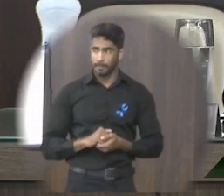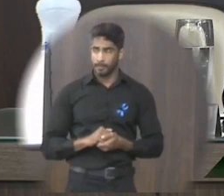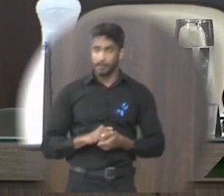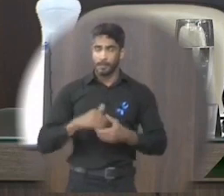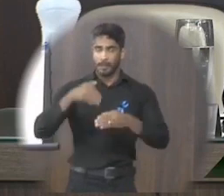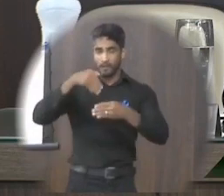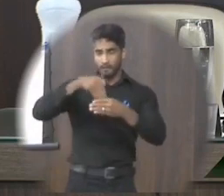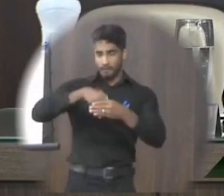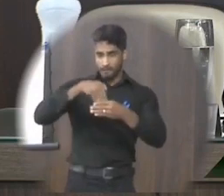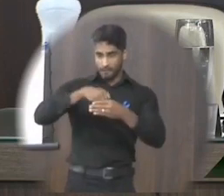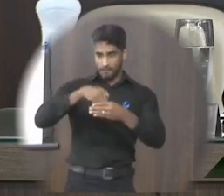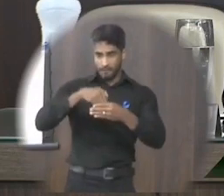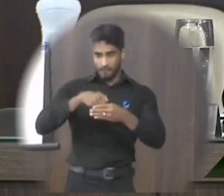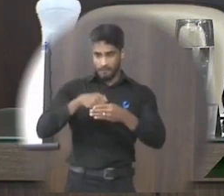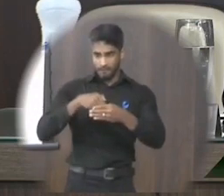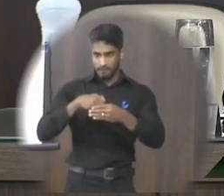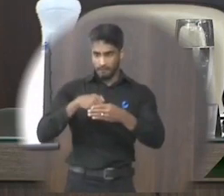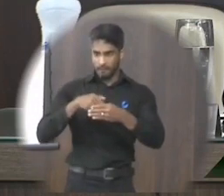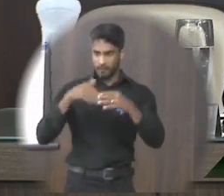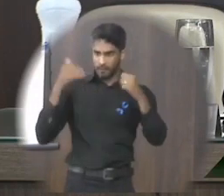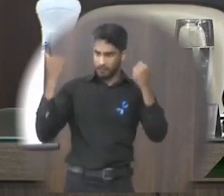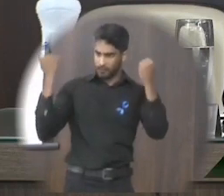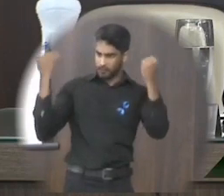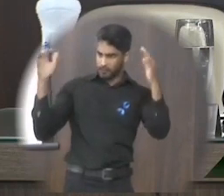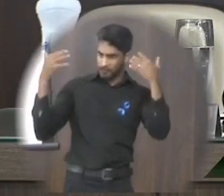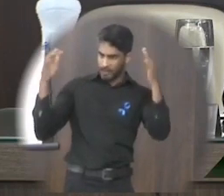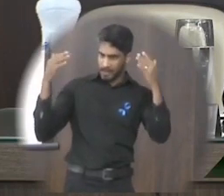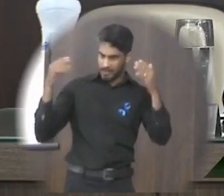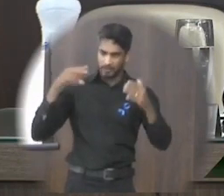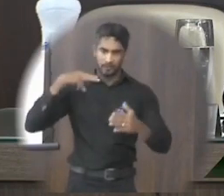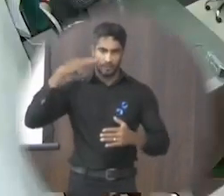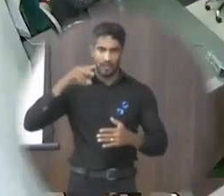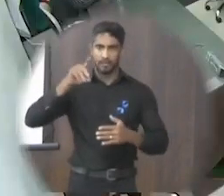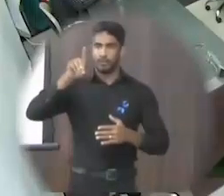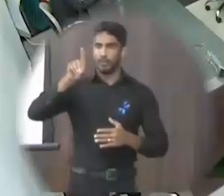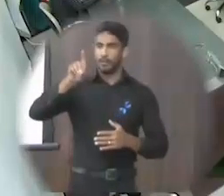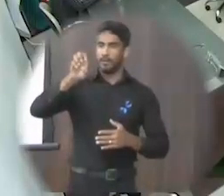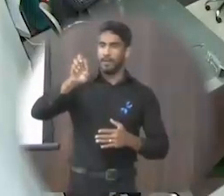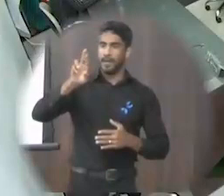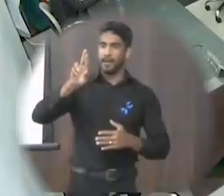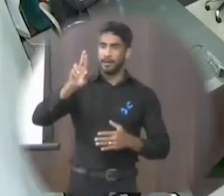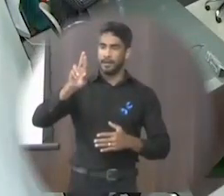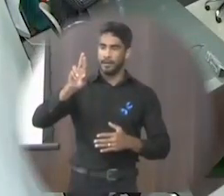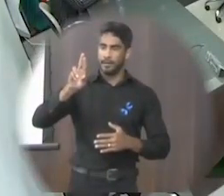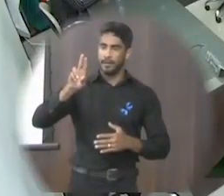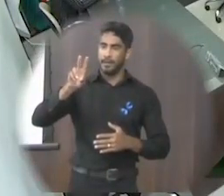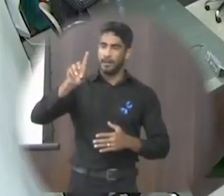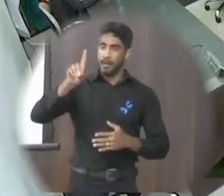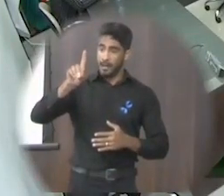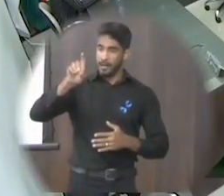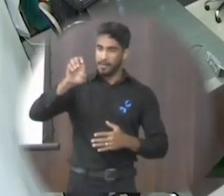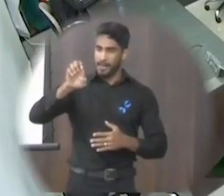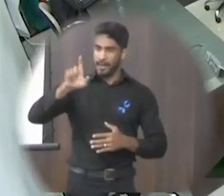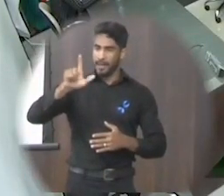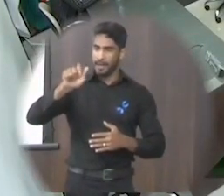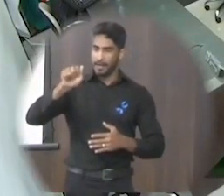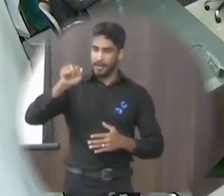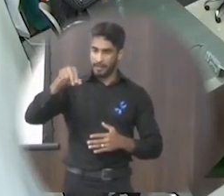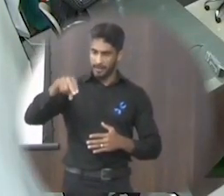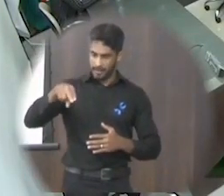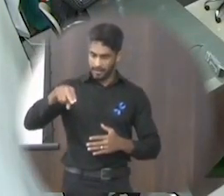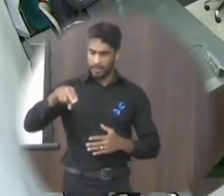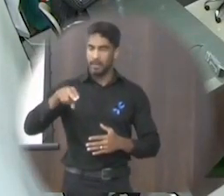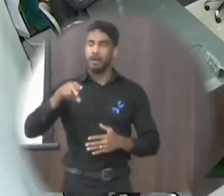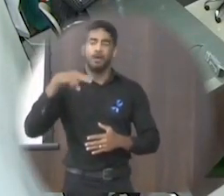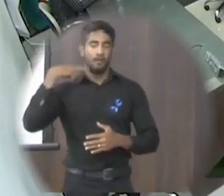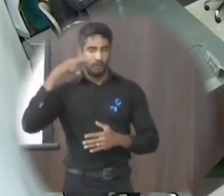voto de congratulação de autoria do vereador Derlan Miranda dos Reis. Excelentíssimo senhor presidente, o vereador subassinado vem após